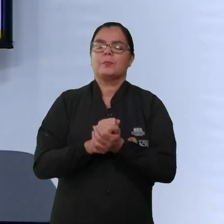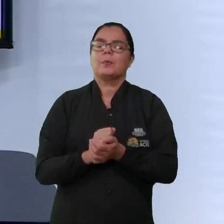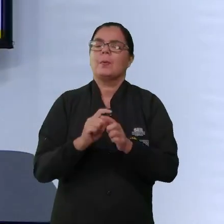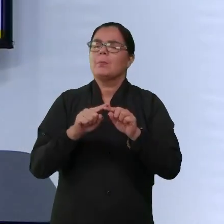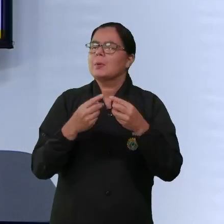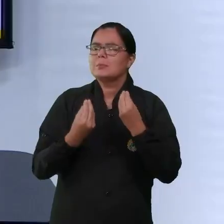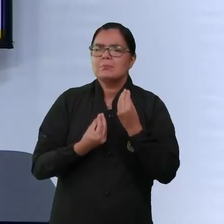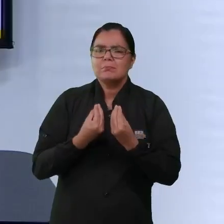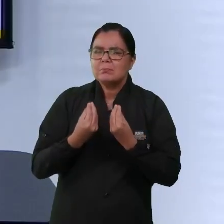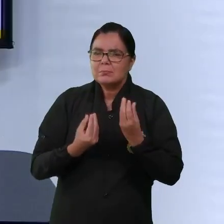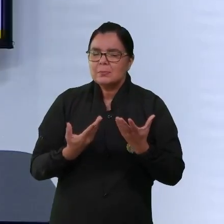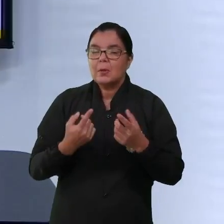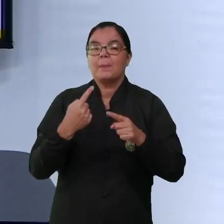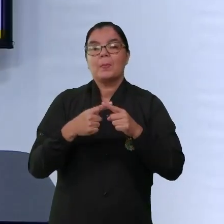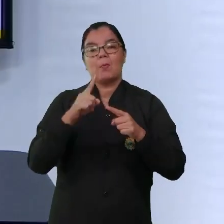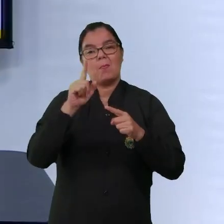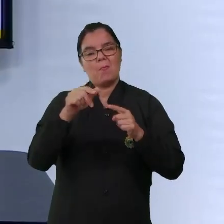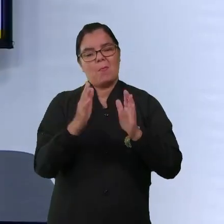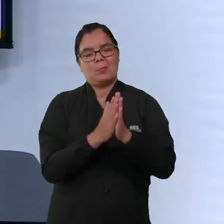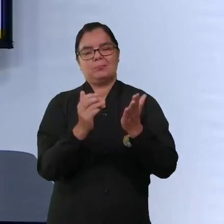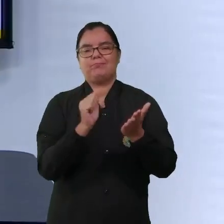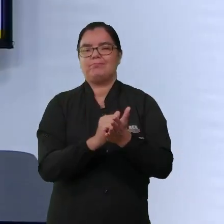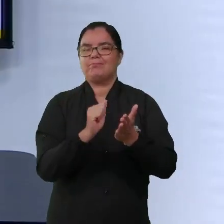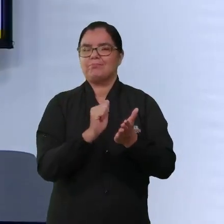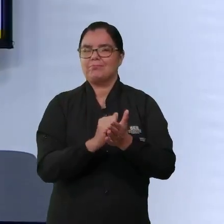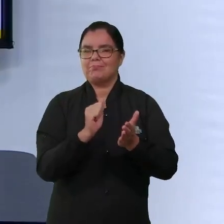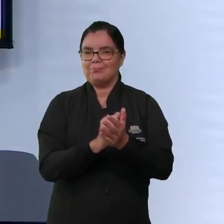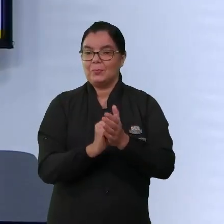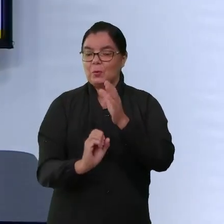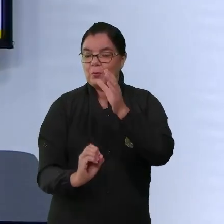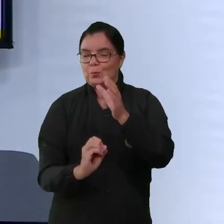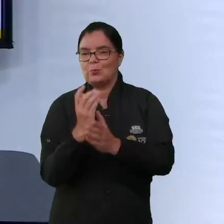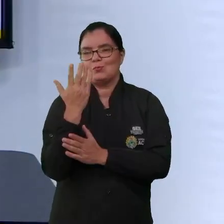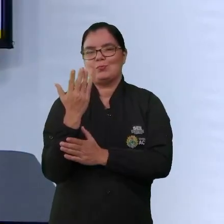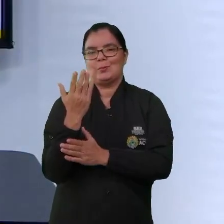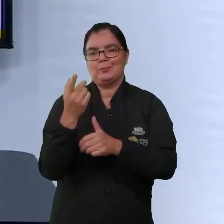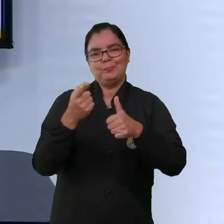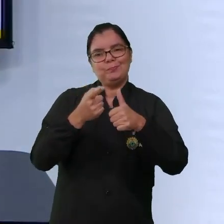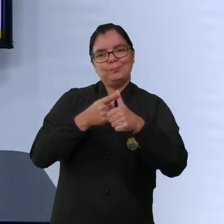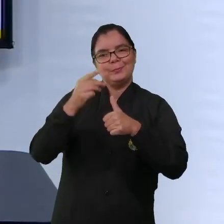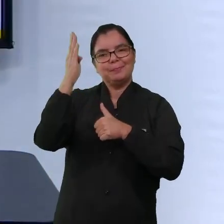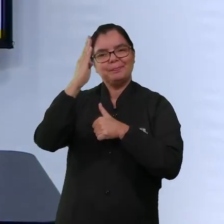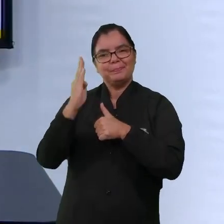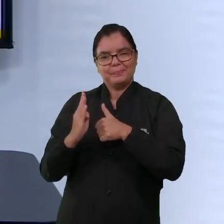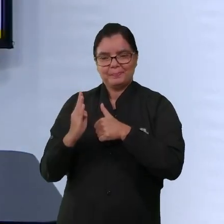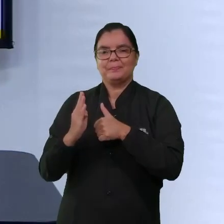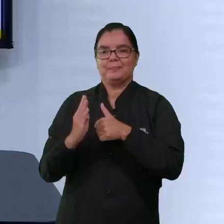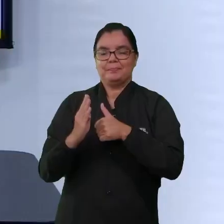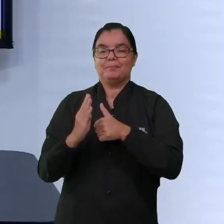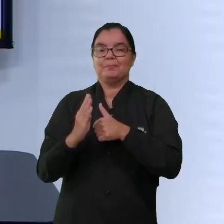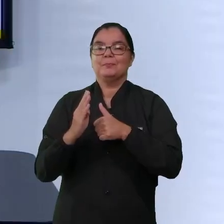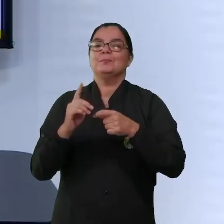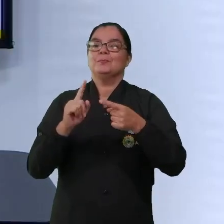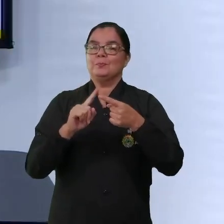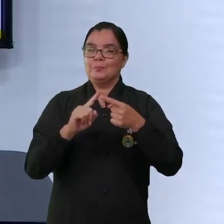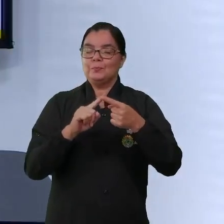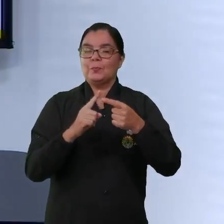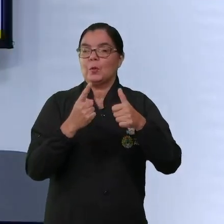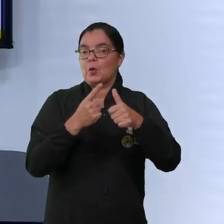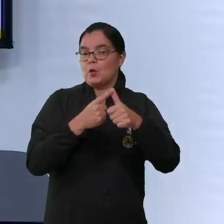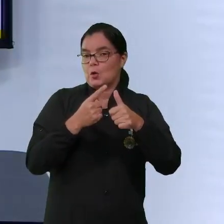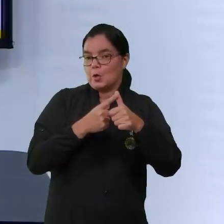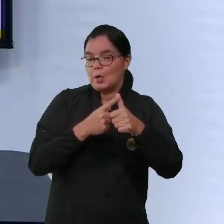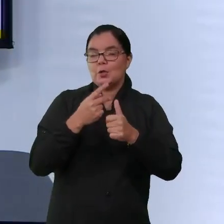por quê? Porque essa é uma obra que retrata aí o nascimento do primeiro brasileiro, o nascimento ali do